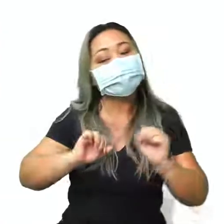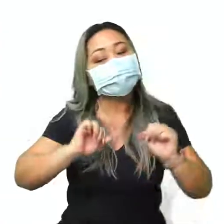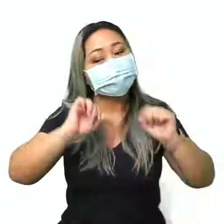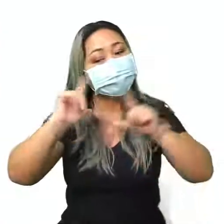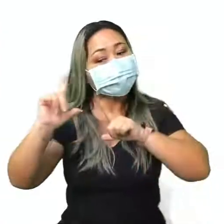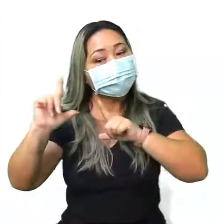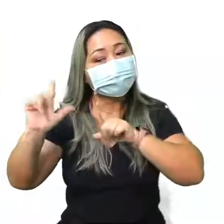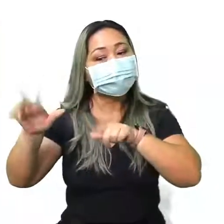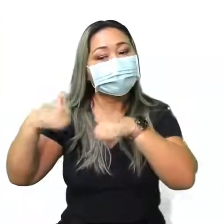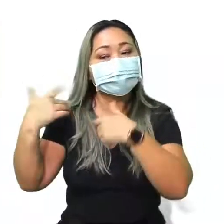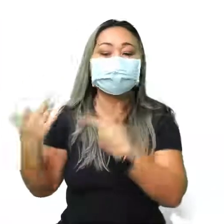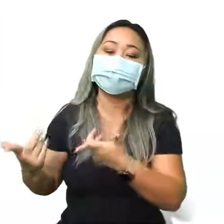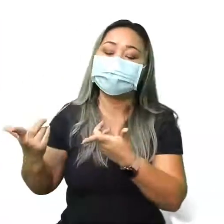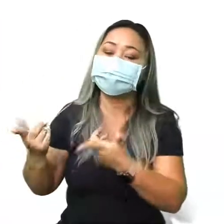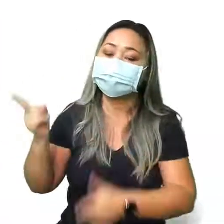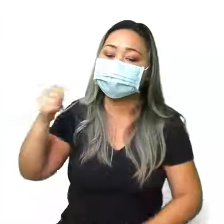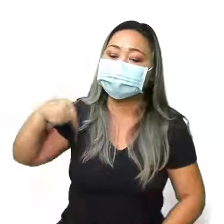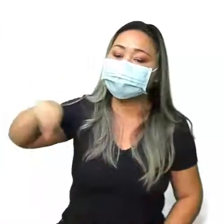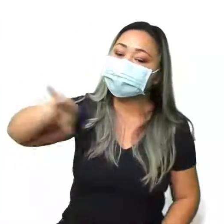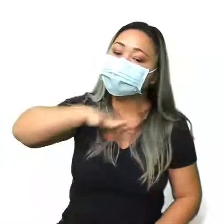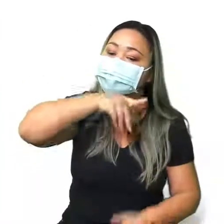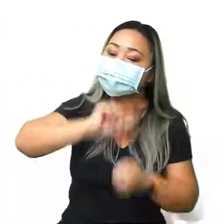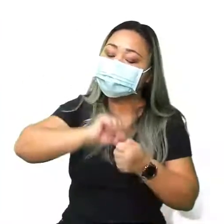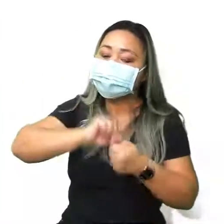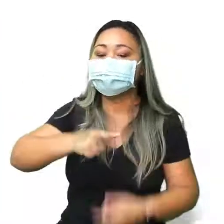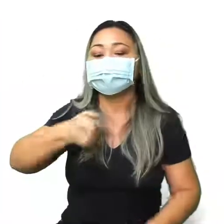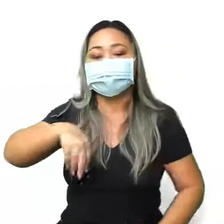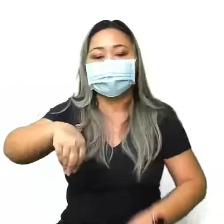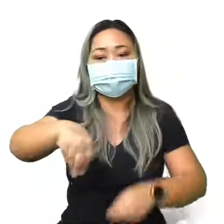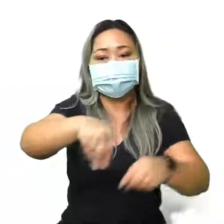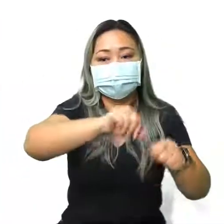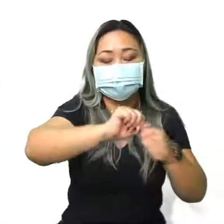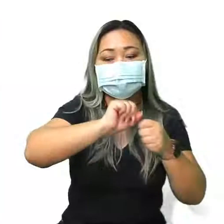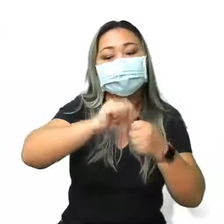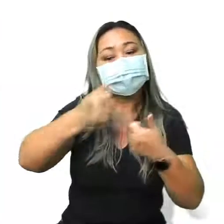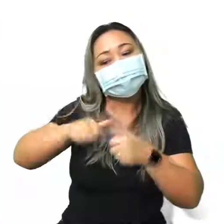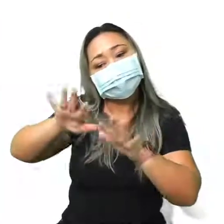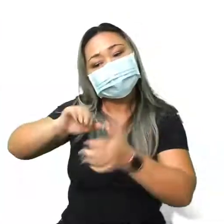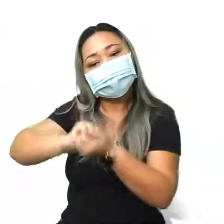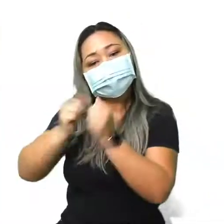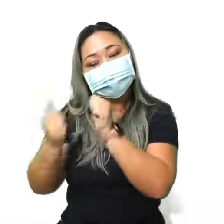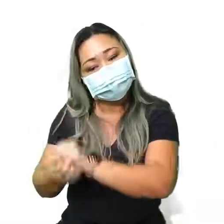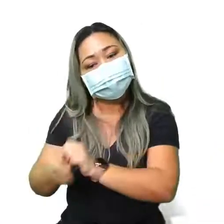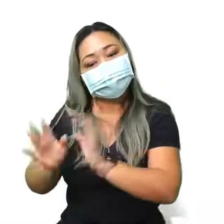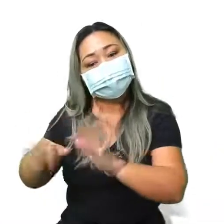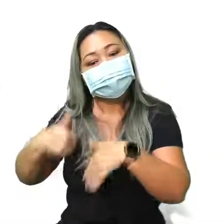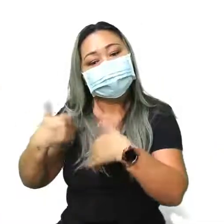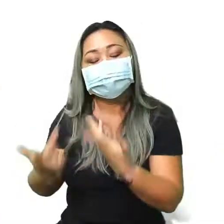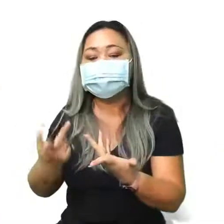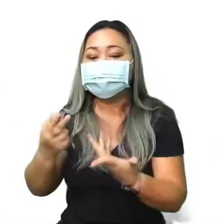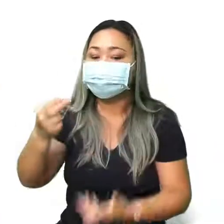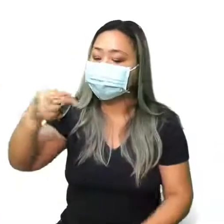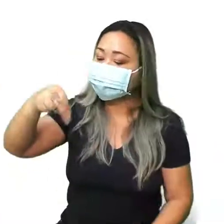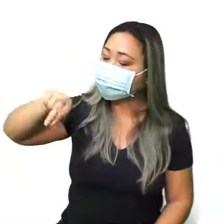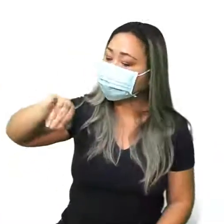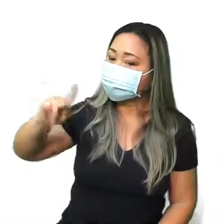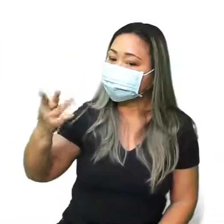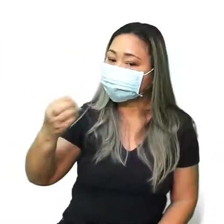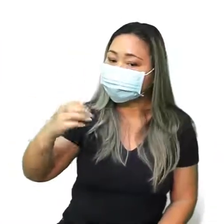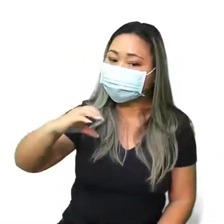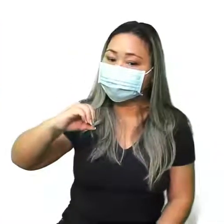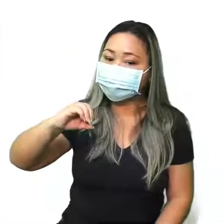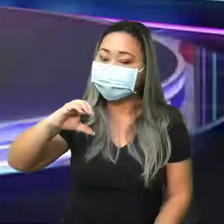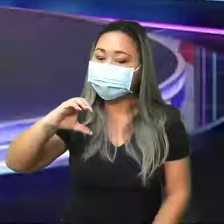slide? Todos esses animais presentes, tanto no ambiente terrestre quanto aquático, estão bem adaptados. E a gente falou sobre o nicho ecológico,